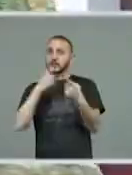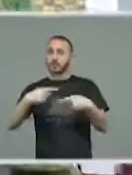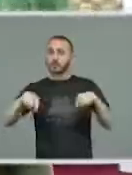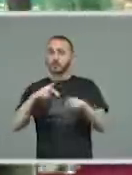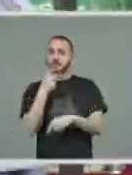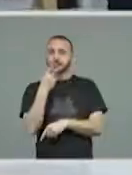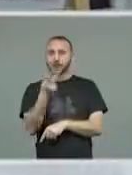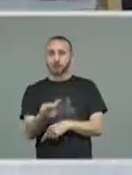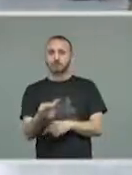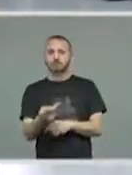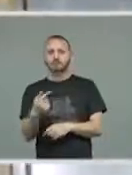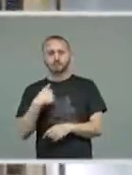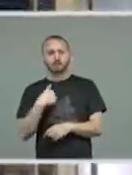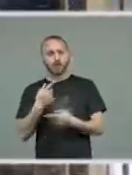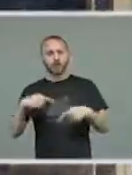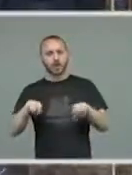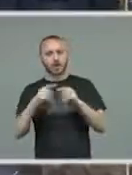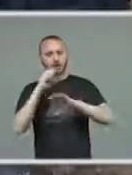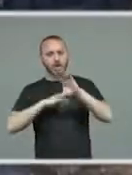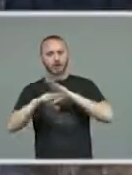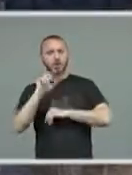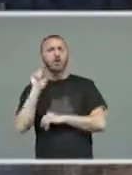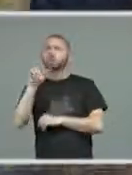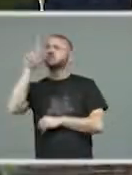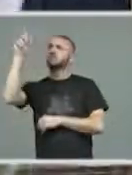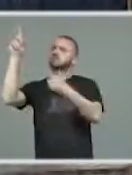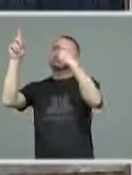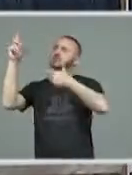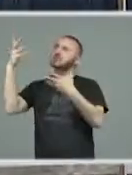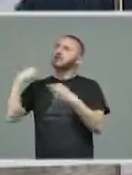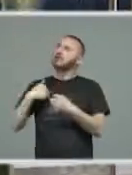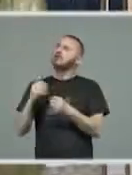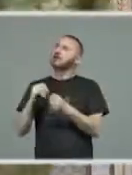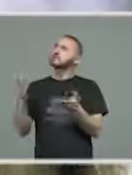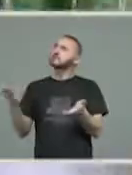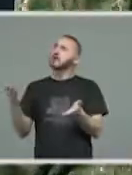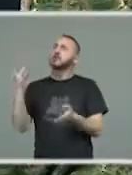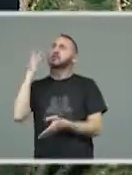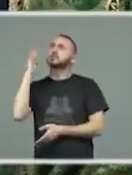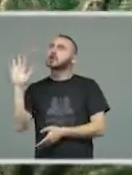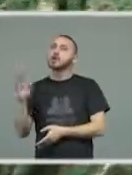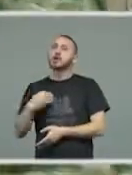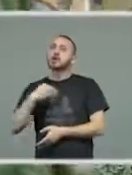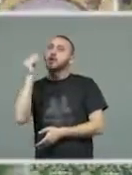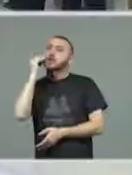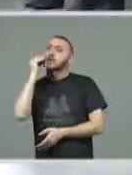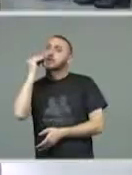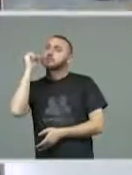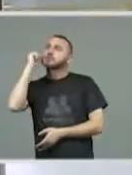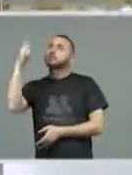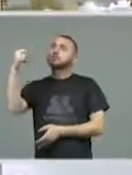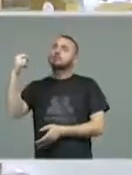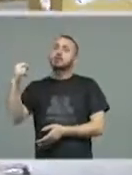que eu canto nos eventos, o que Deus quer de mim, não sei, estou tentando descobrir, e quem souber antes